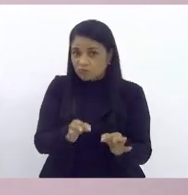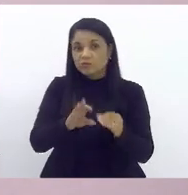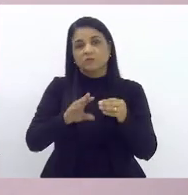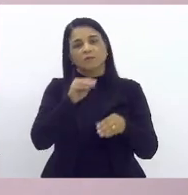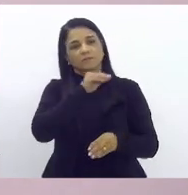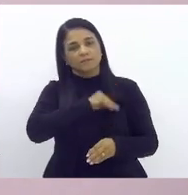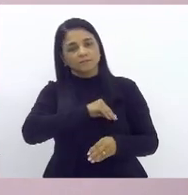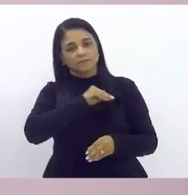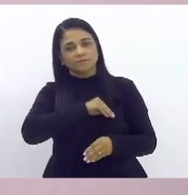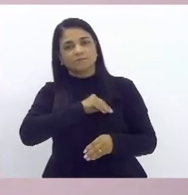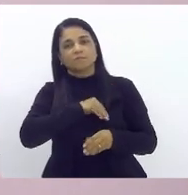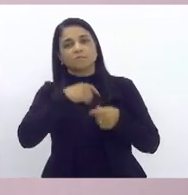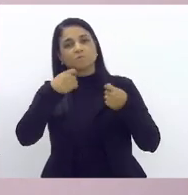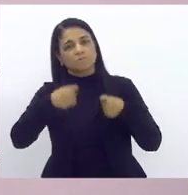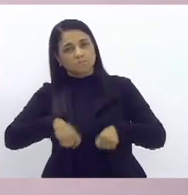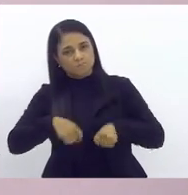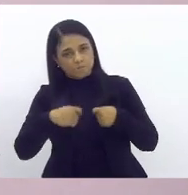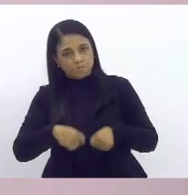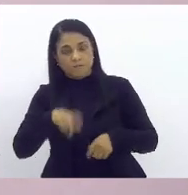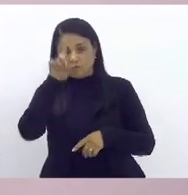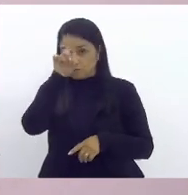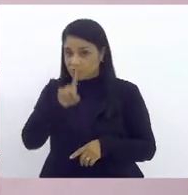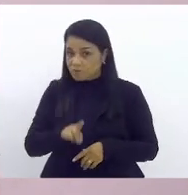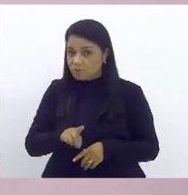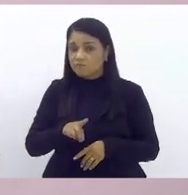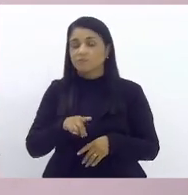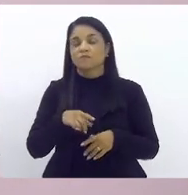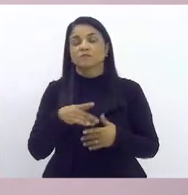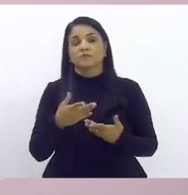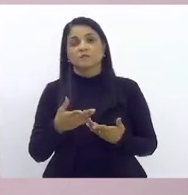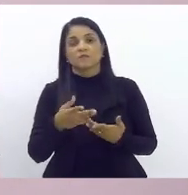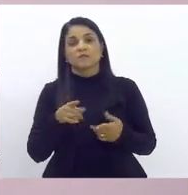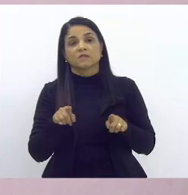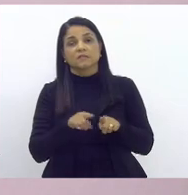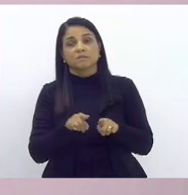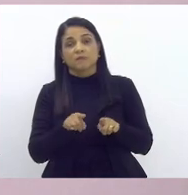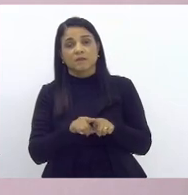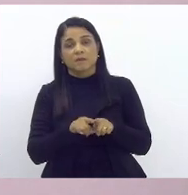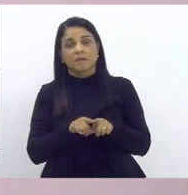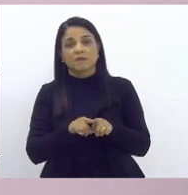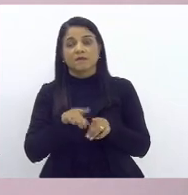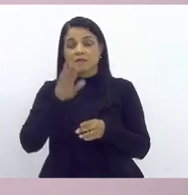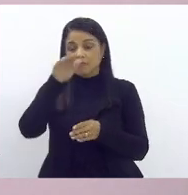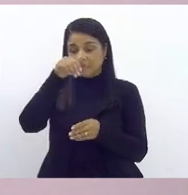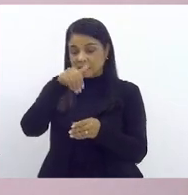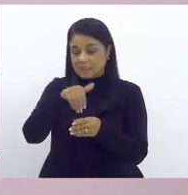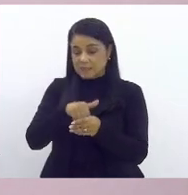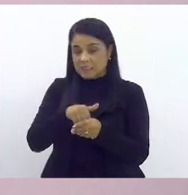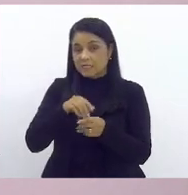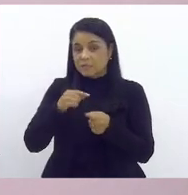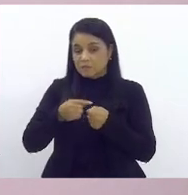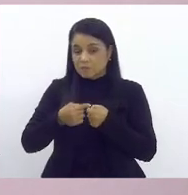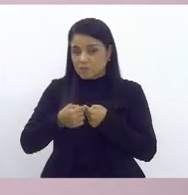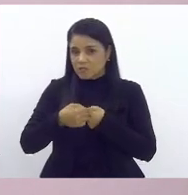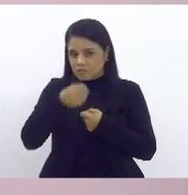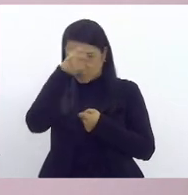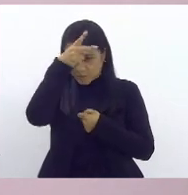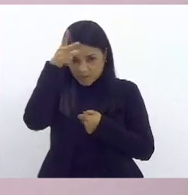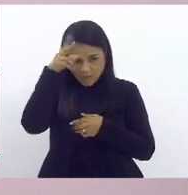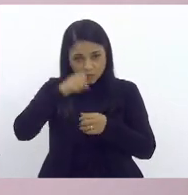piso nacional do magistério. Nós estamos na iminência das eleições municipais,